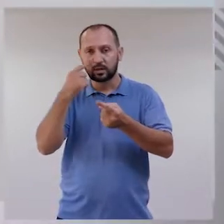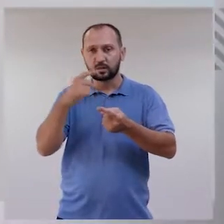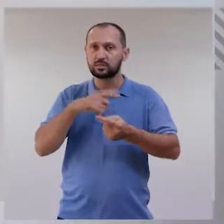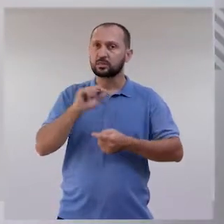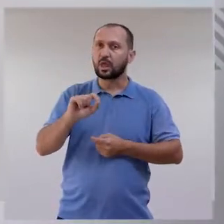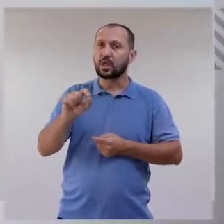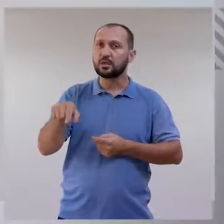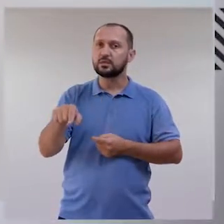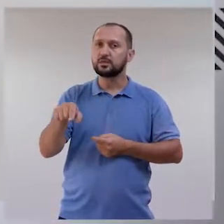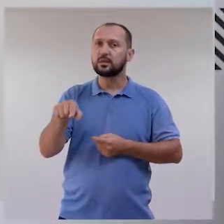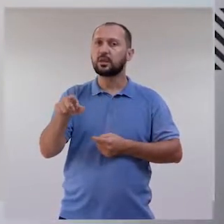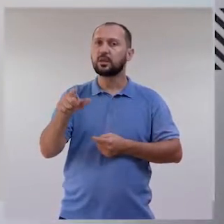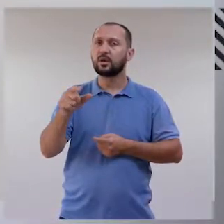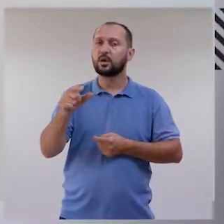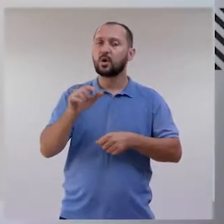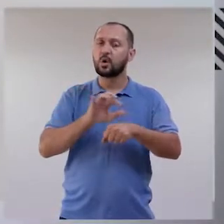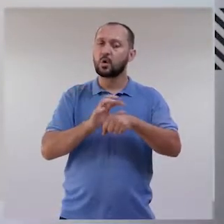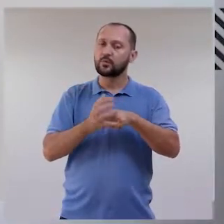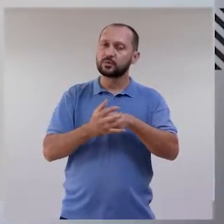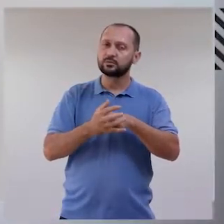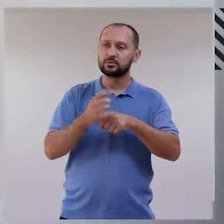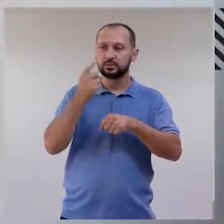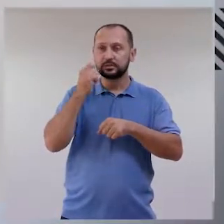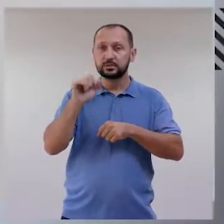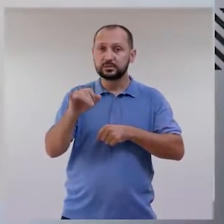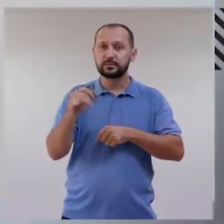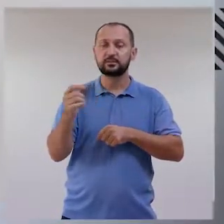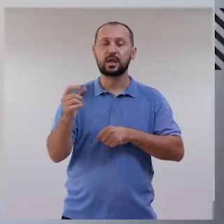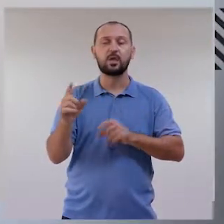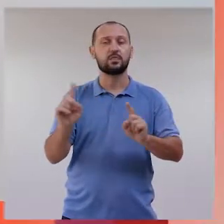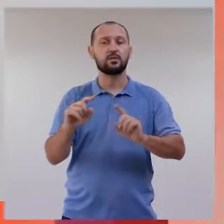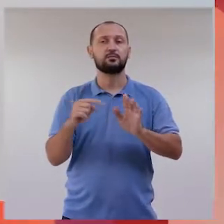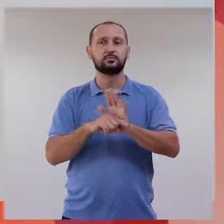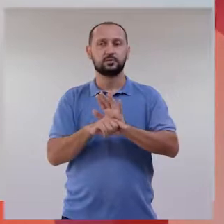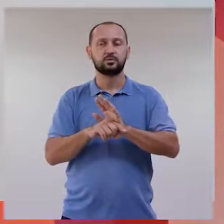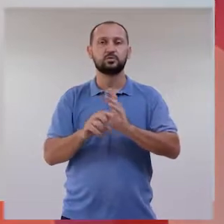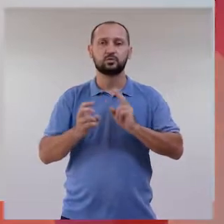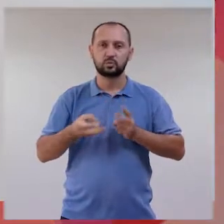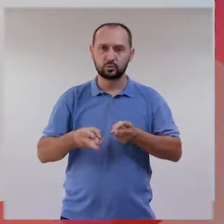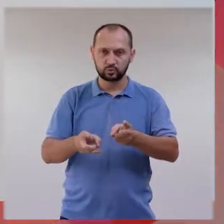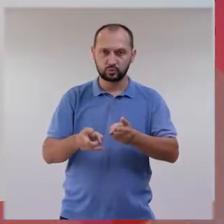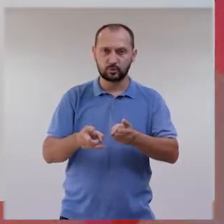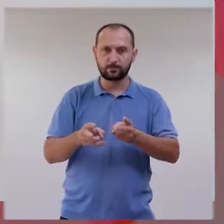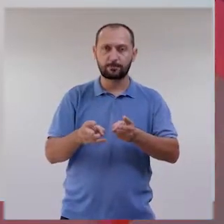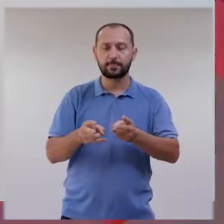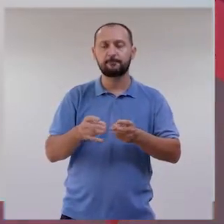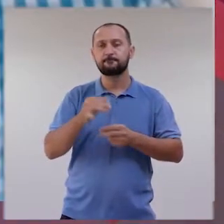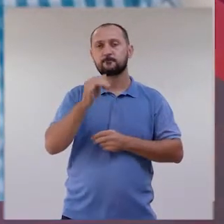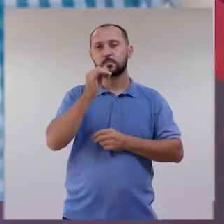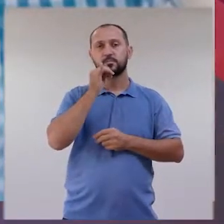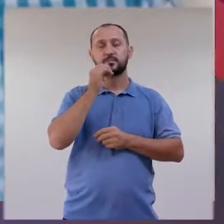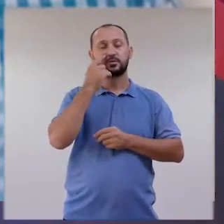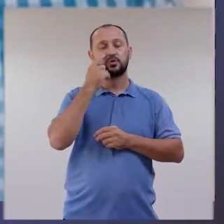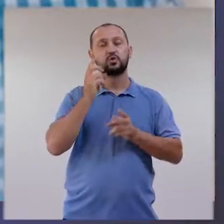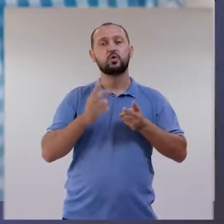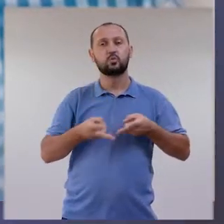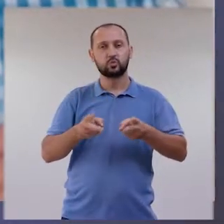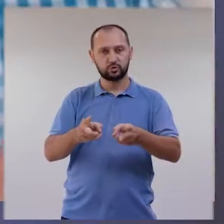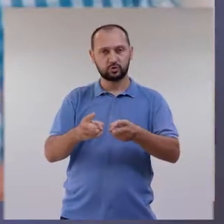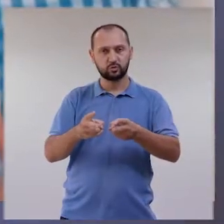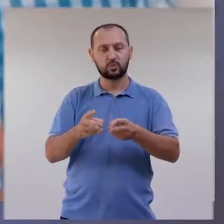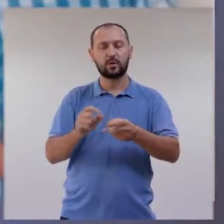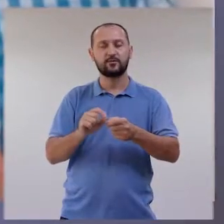doador, realizamos o teste, se der negativo, a gente continua dando, assim,